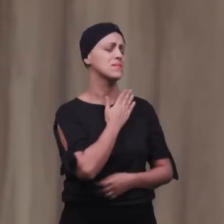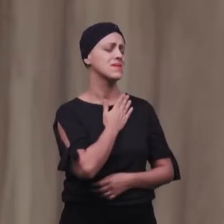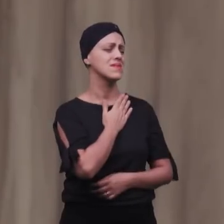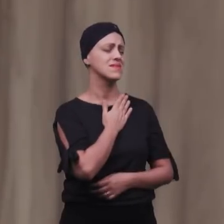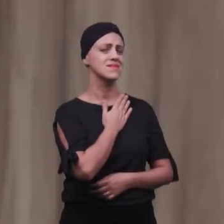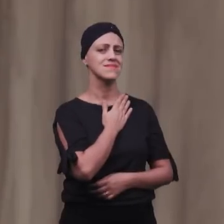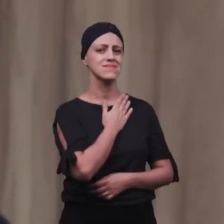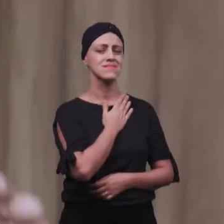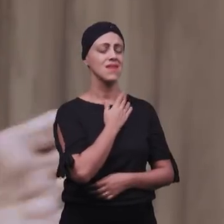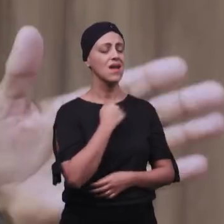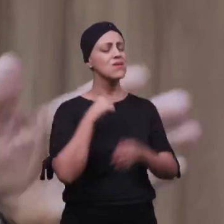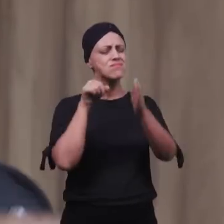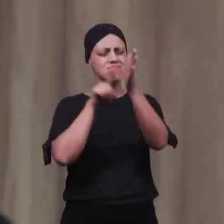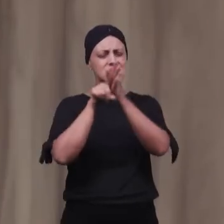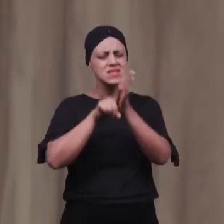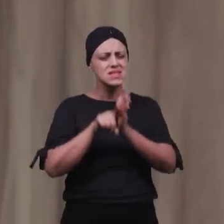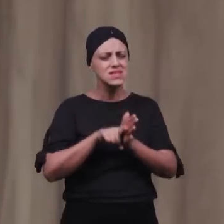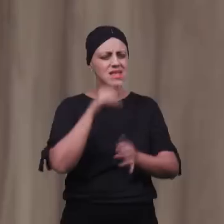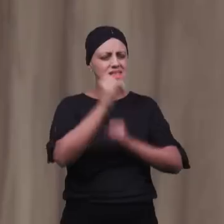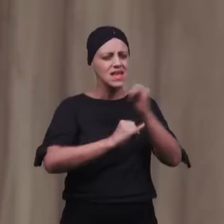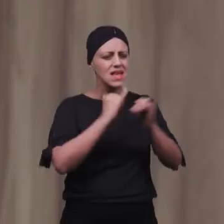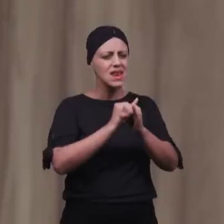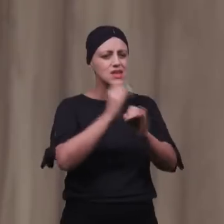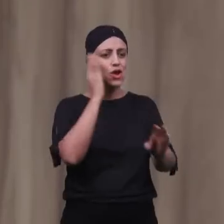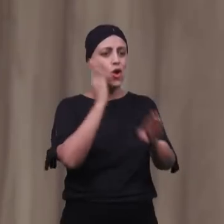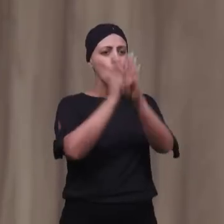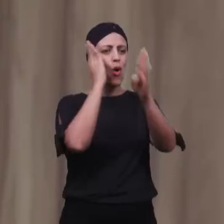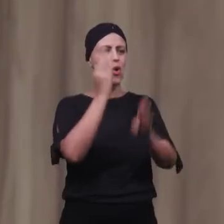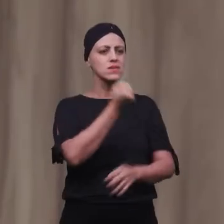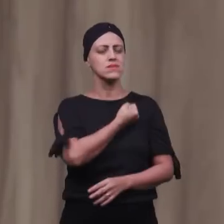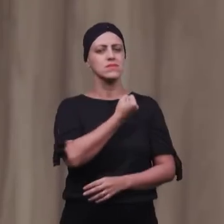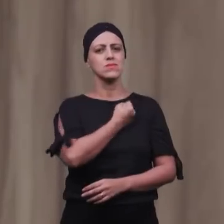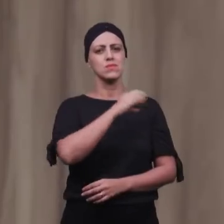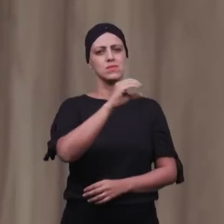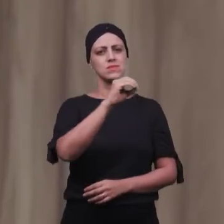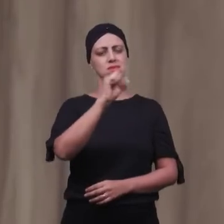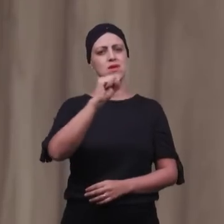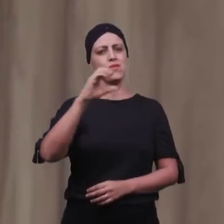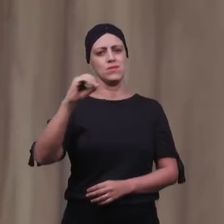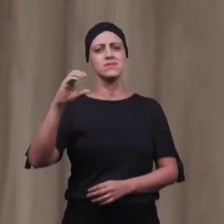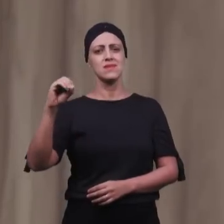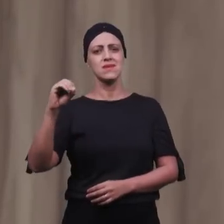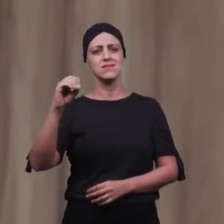pesquisando na internet, o primeiro número que eu achei foi o 0800 de vocês.